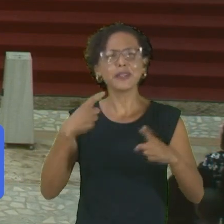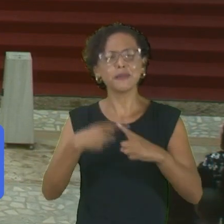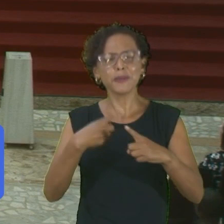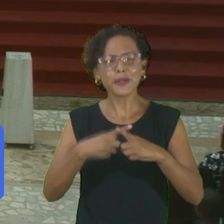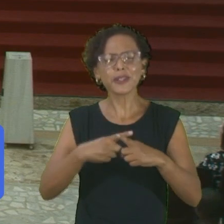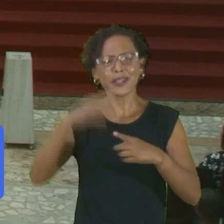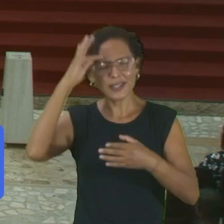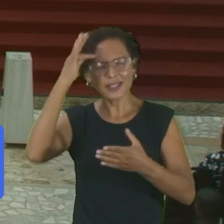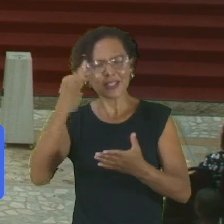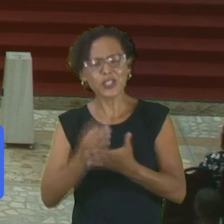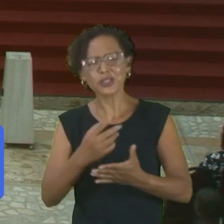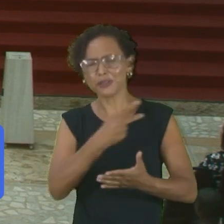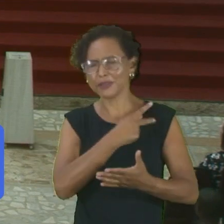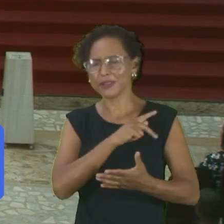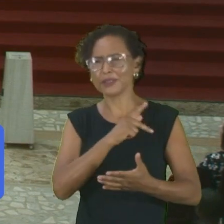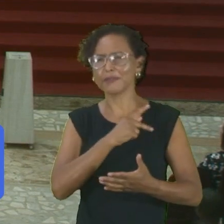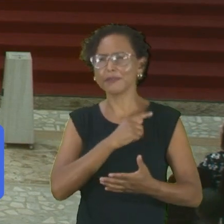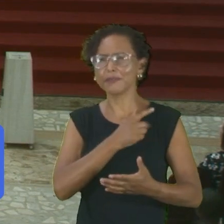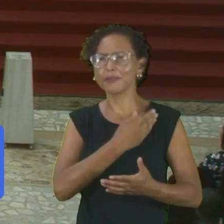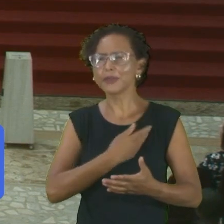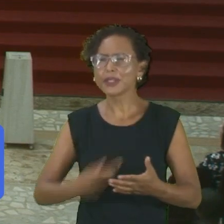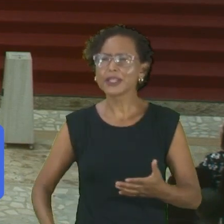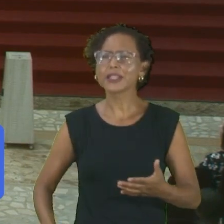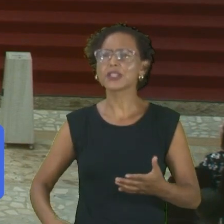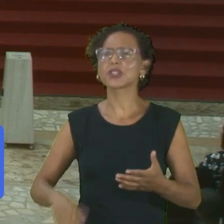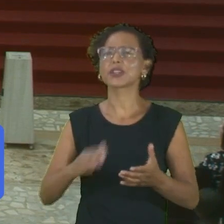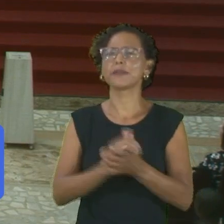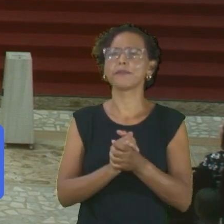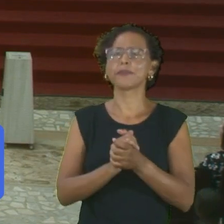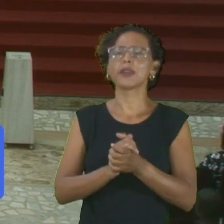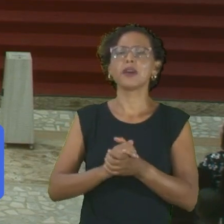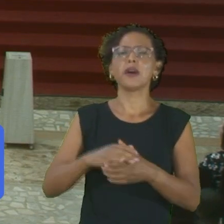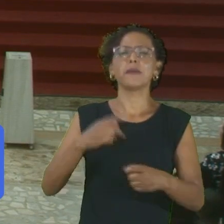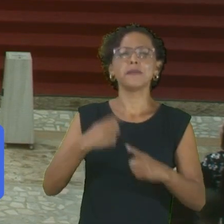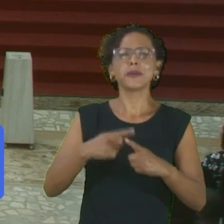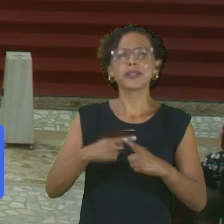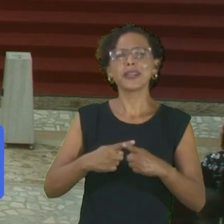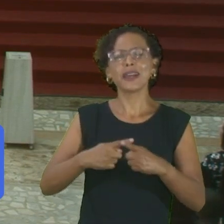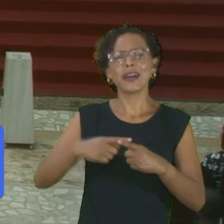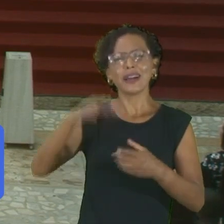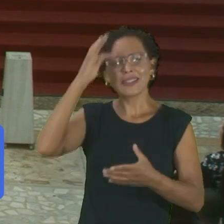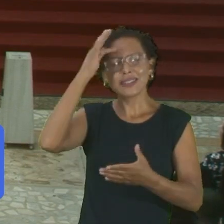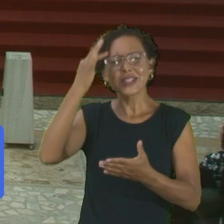política, pessoas se humilham umas às outras porque acreditam naquela